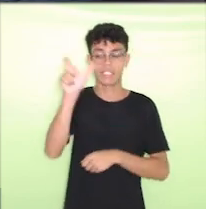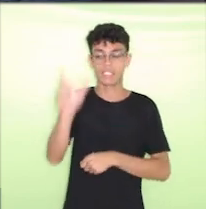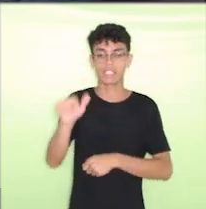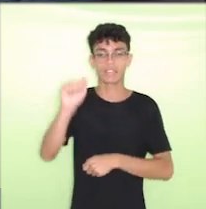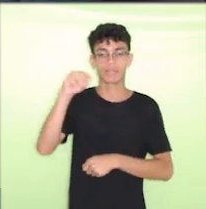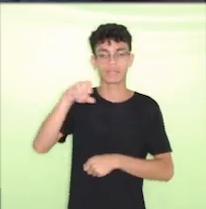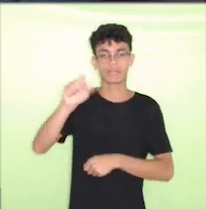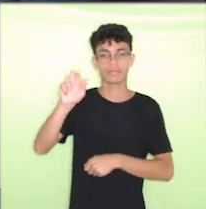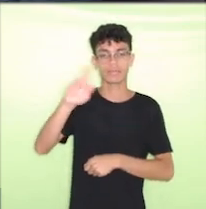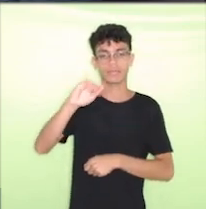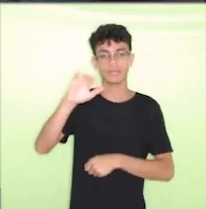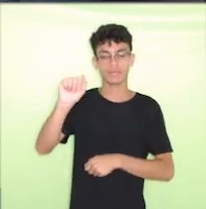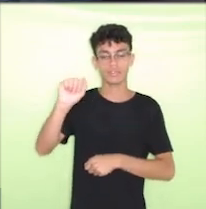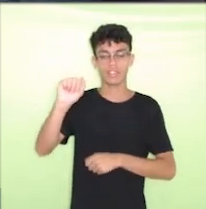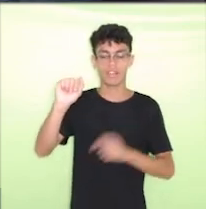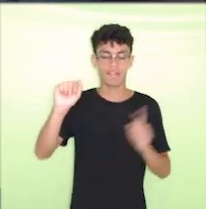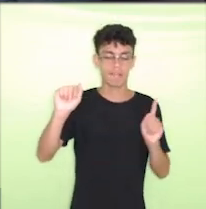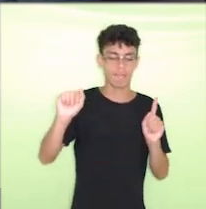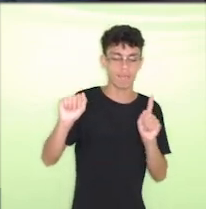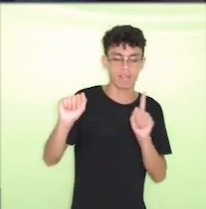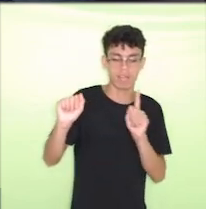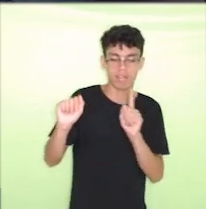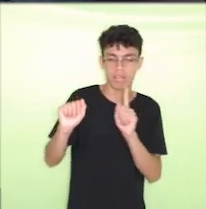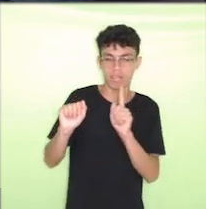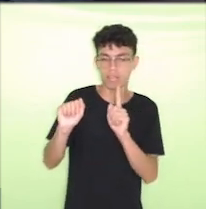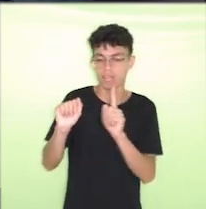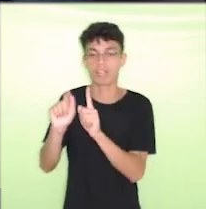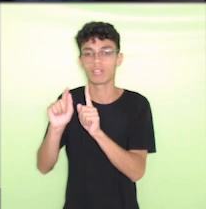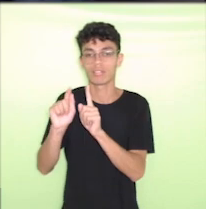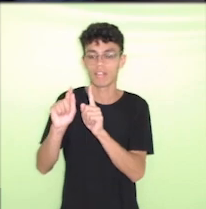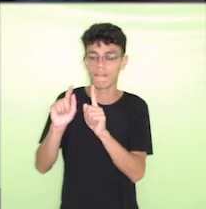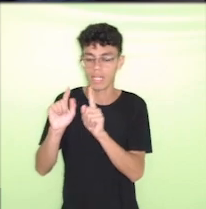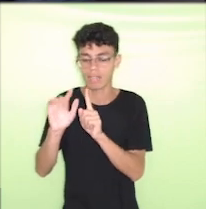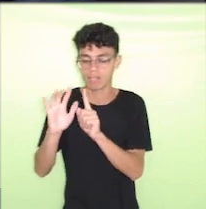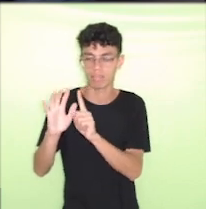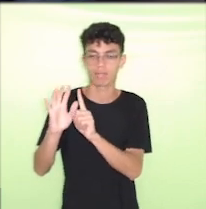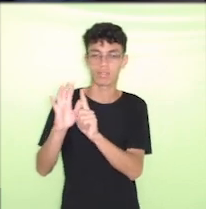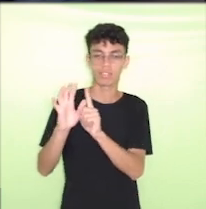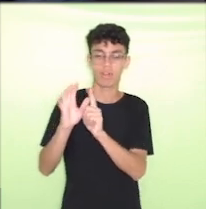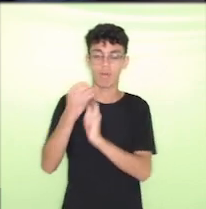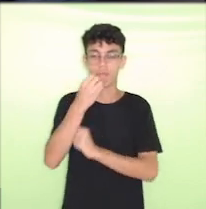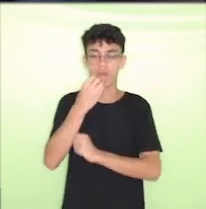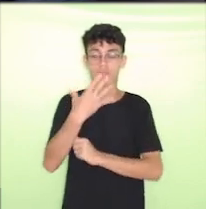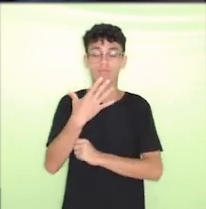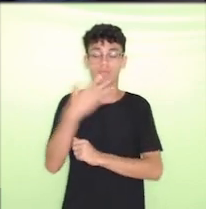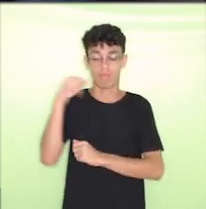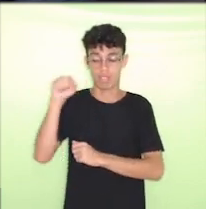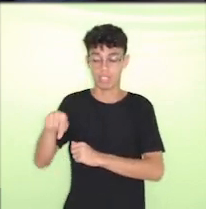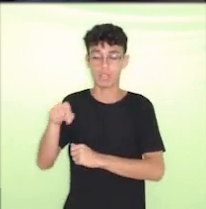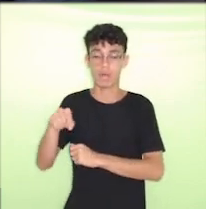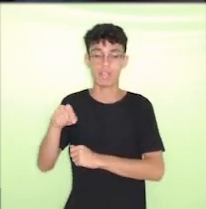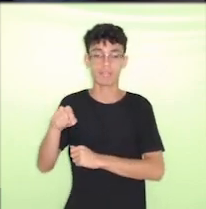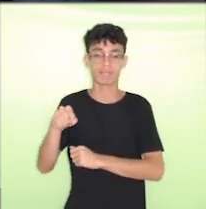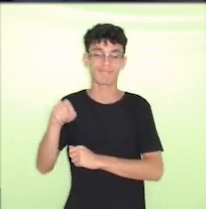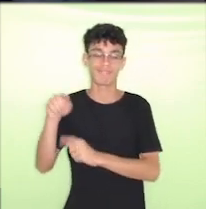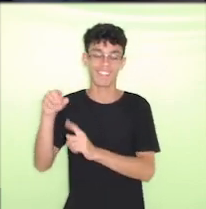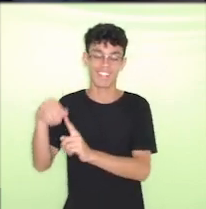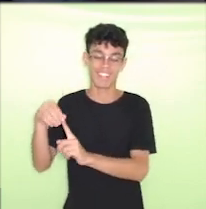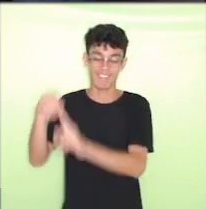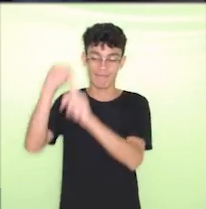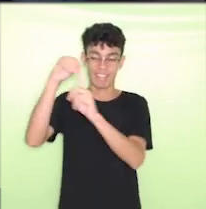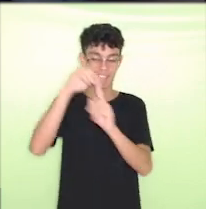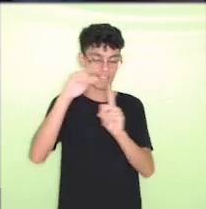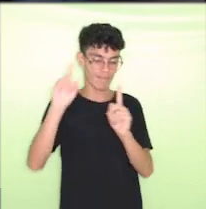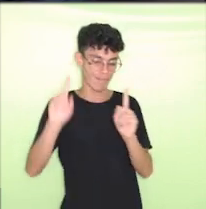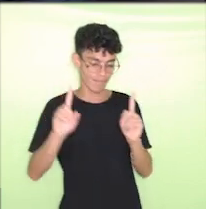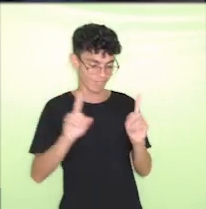América se aproxime dos superiores, da cúpula, irmã. Um bom começo será a senhora. Mas ela mesma